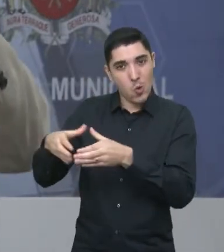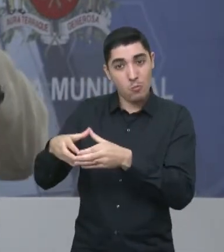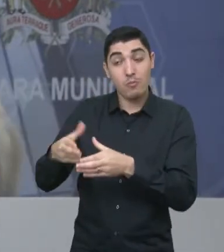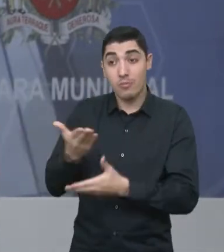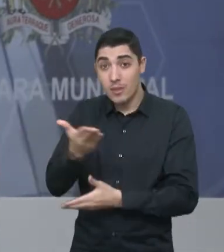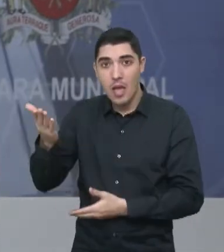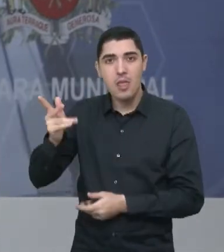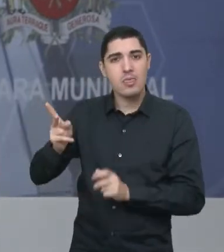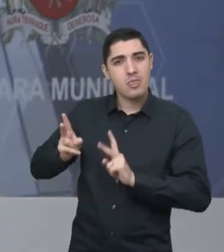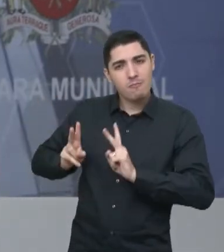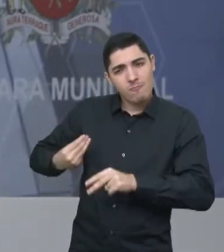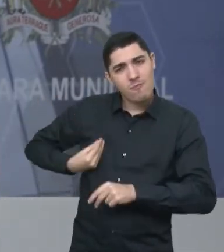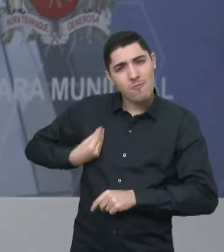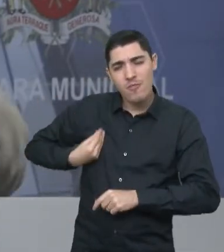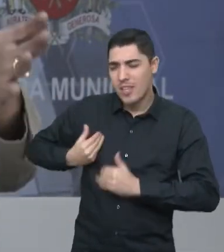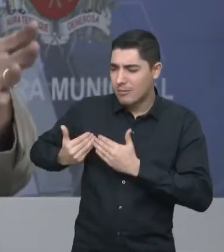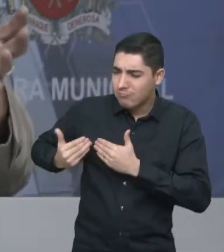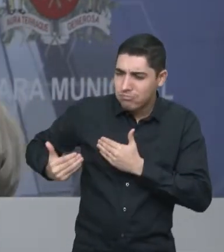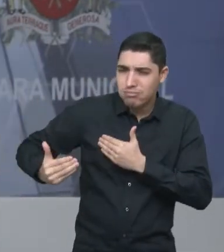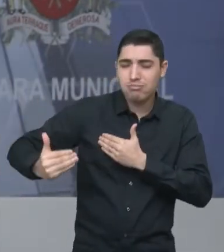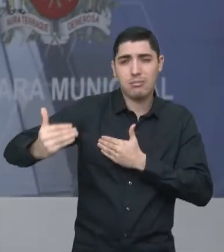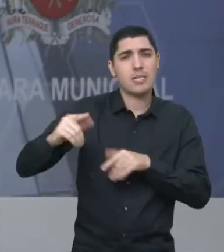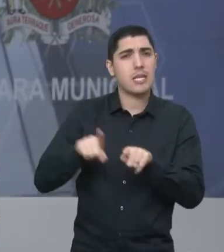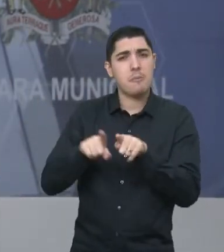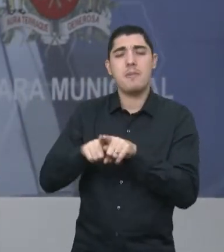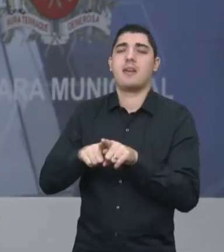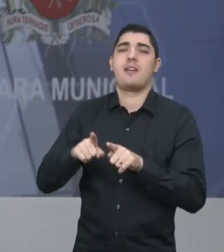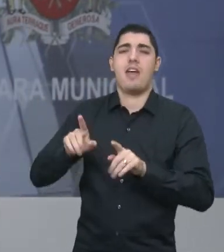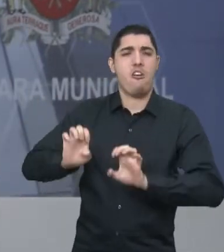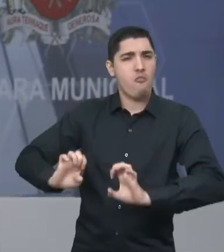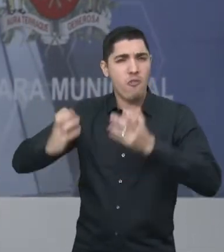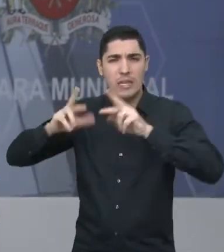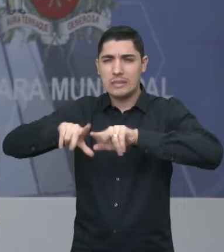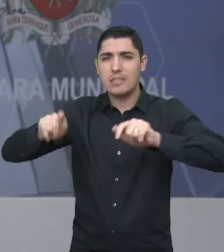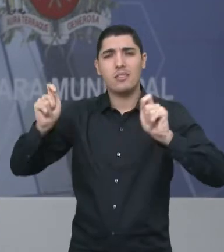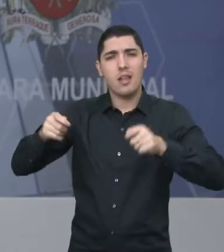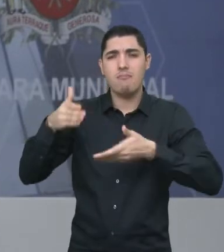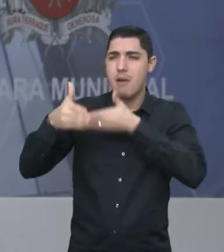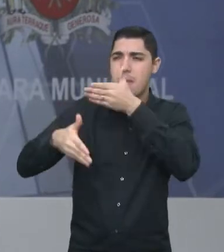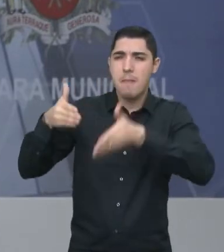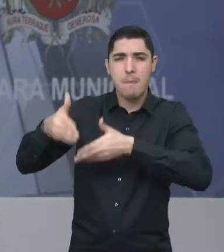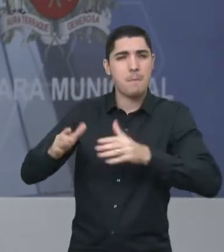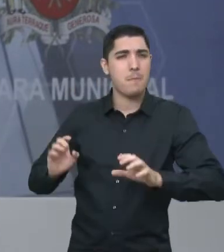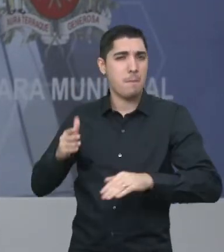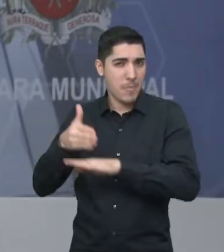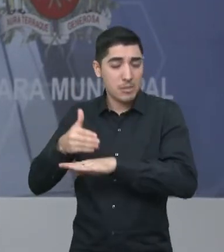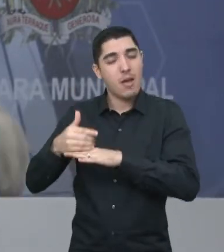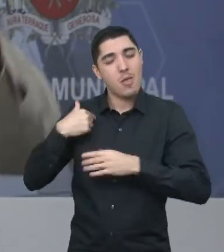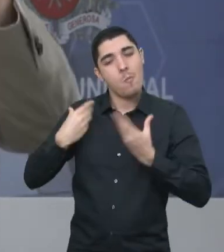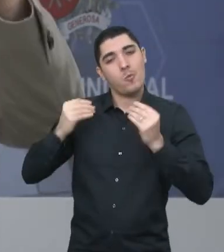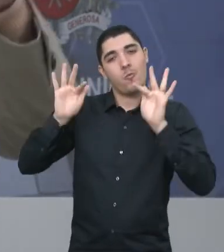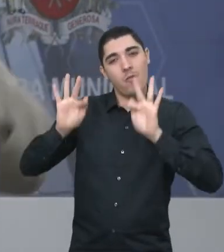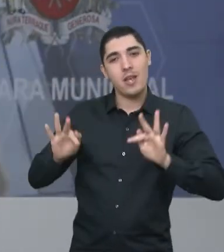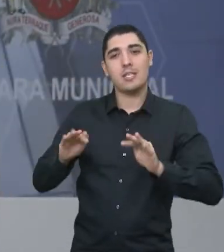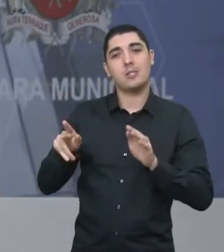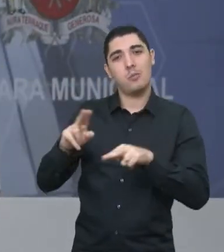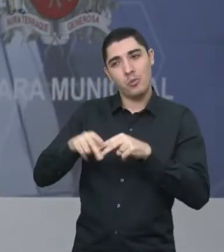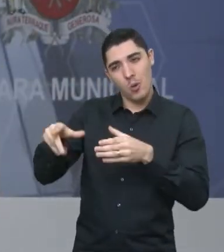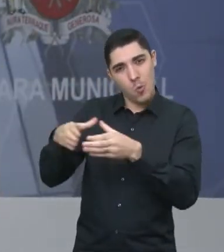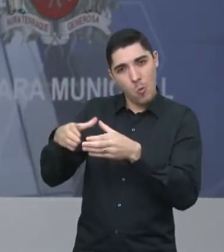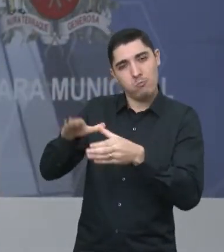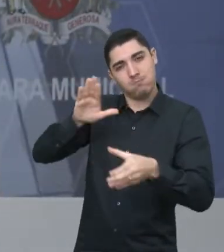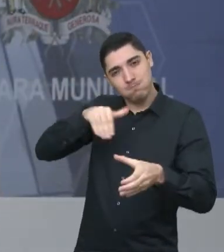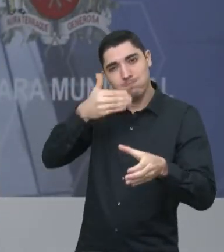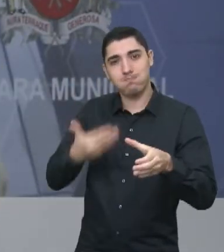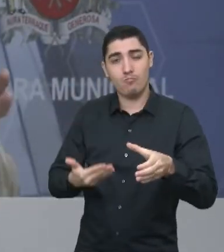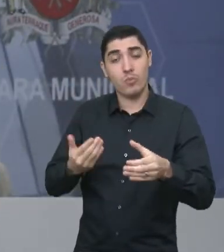longa, que vocês possam participar de vários festivais, de várias apresentações. E eu fiquei muito feliz dessa oportunidade de homenagear e conhecê-los.